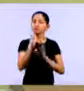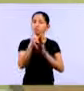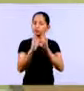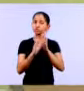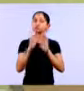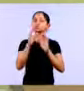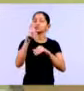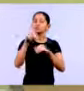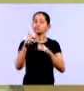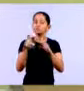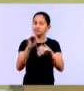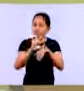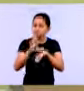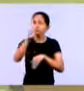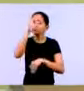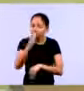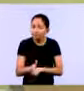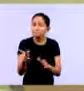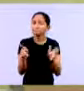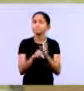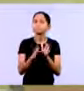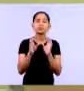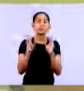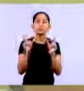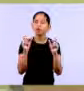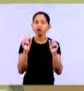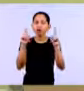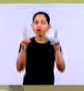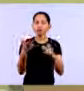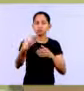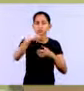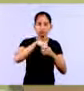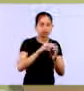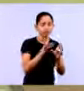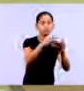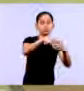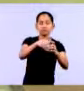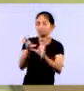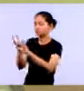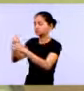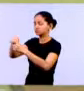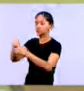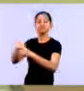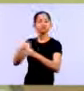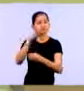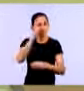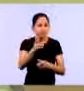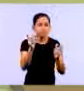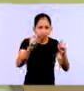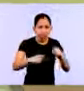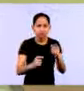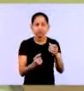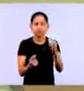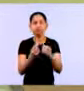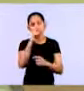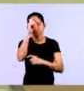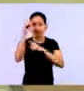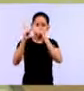Federal. Então, eles já foram elencados, eles já se encontram lá. E pode haver a criação de novos